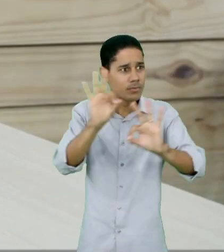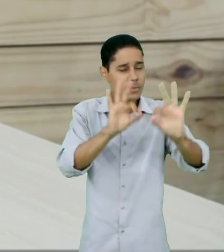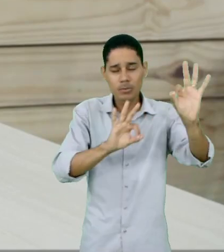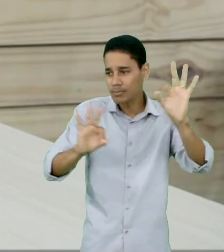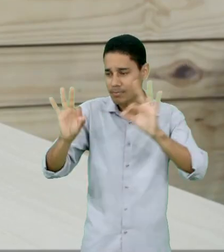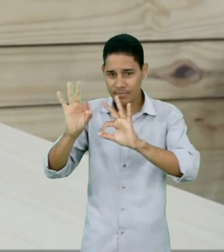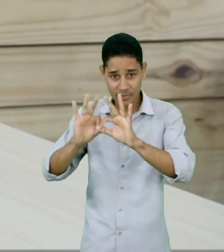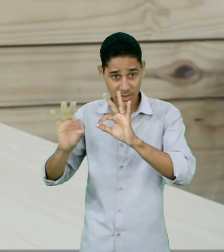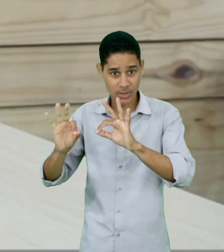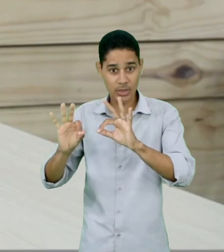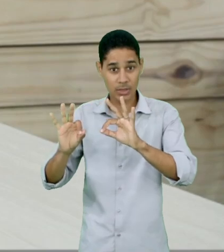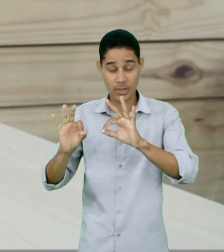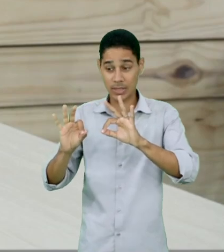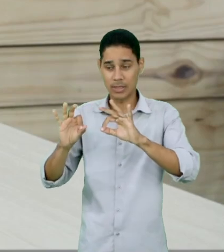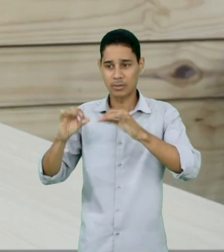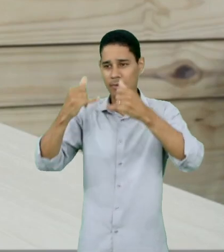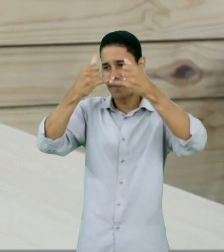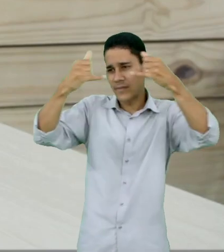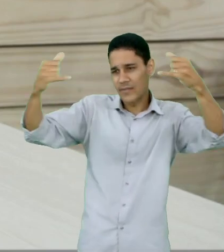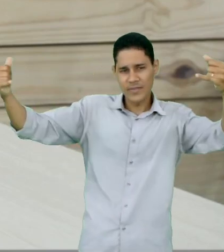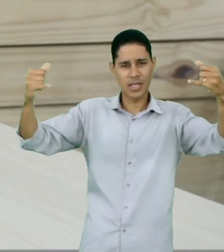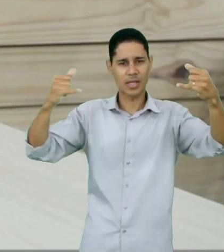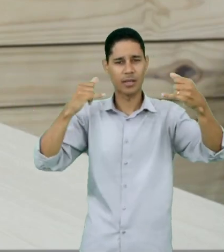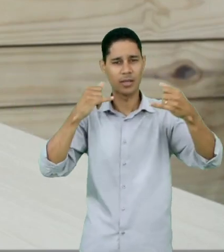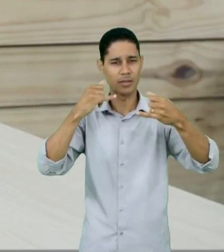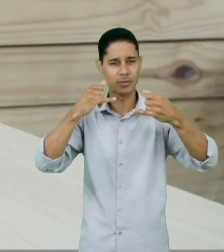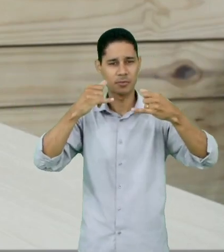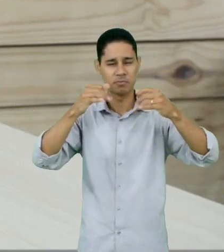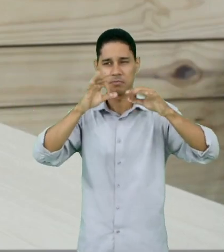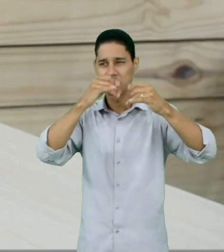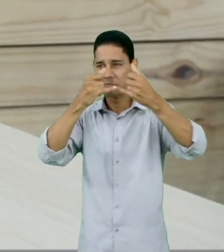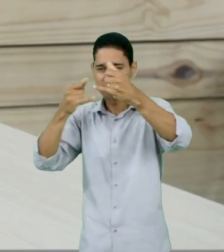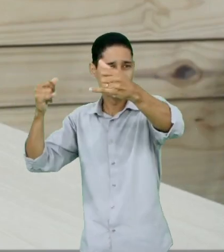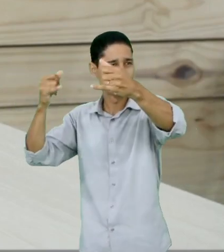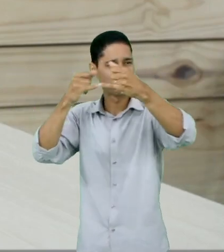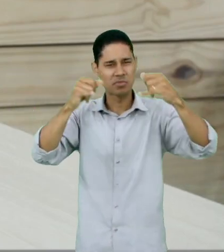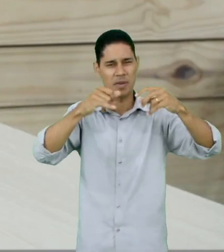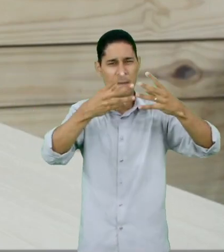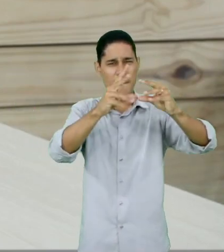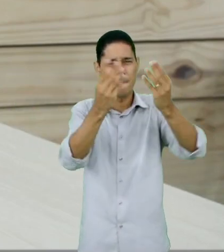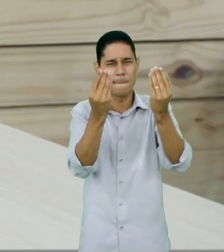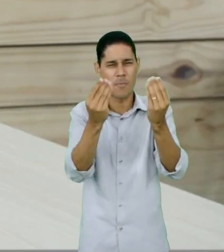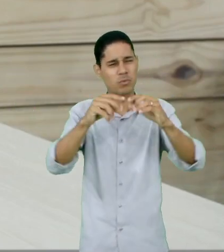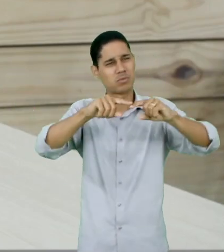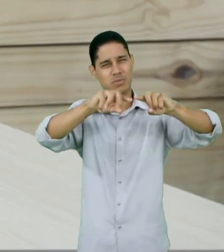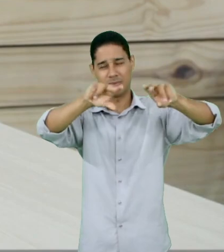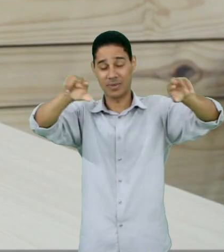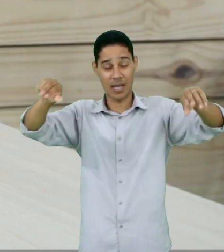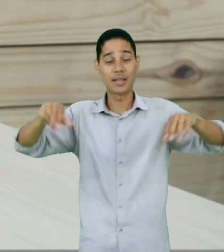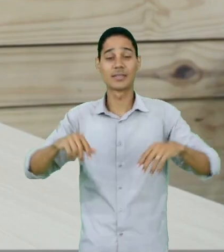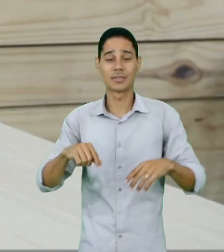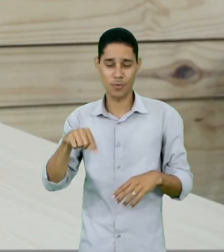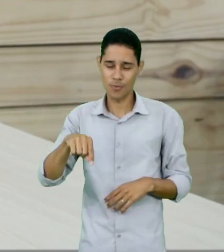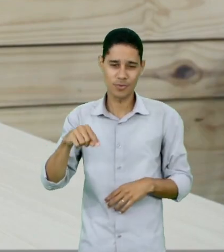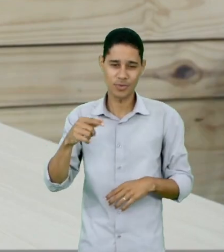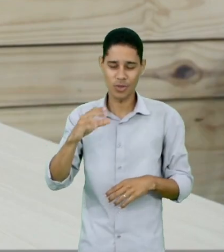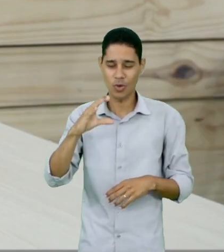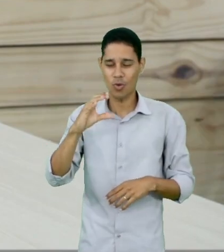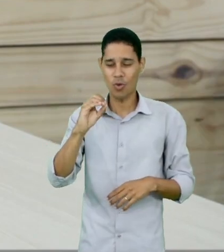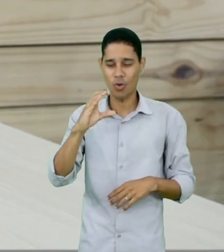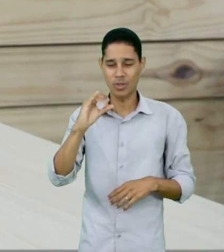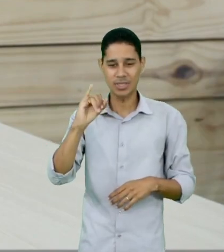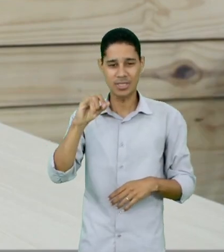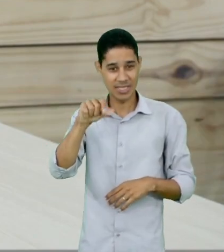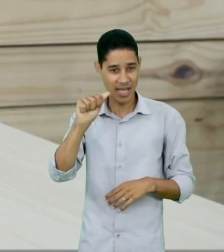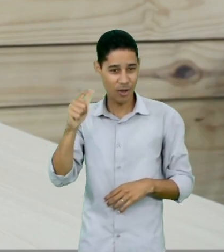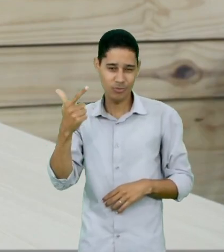os ativos de rede, passagem de cabos, na época muitos cabos coaxiais, né, que ainda bem que não existe mais hoje, ou quase não existe, a maioria é